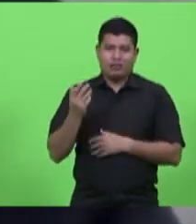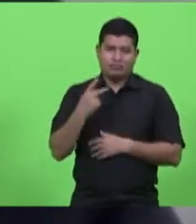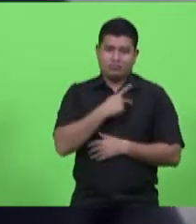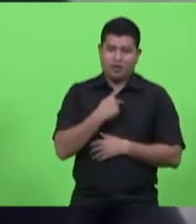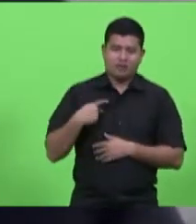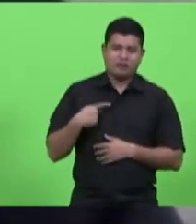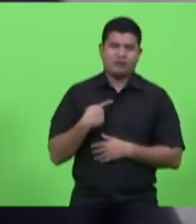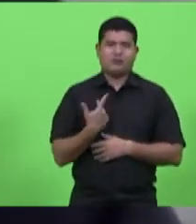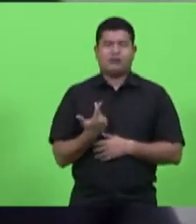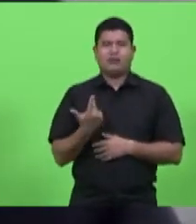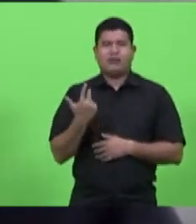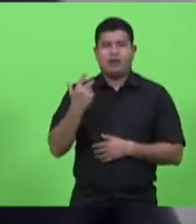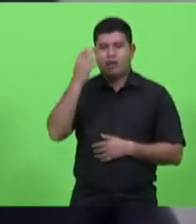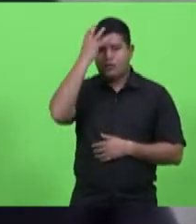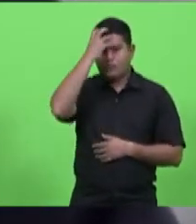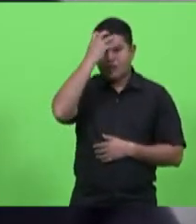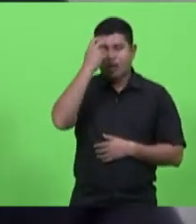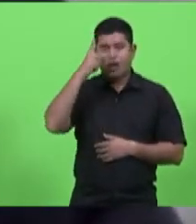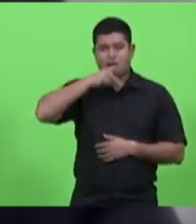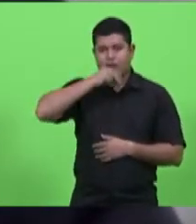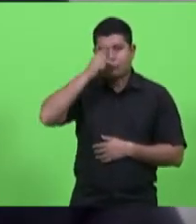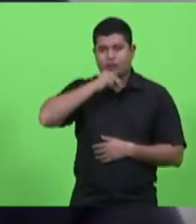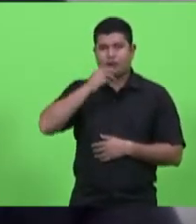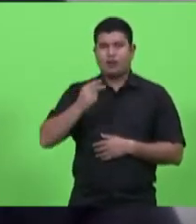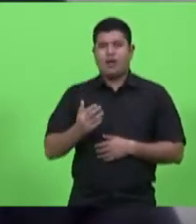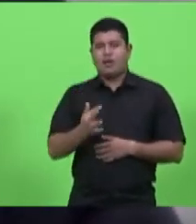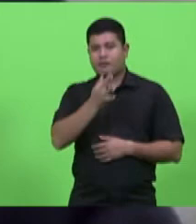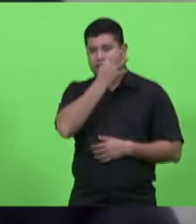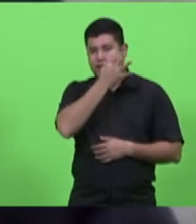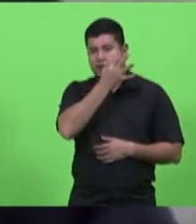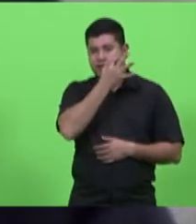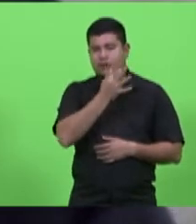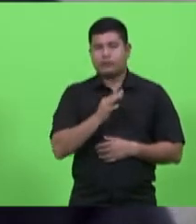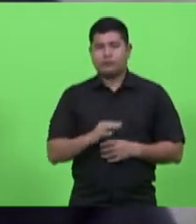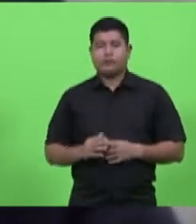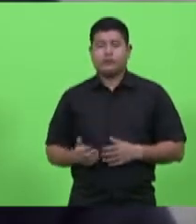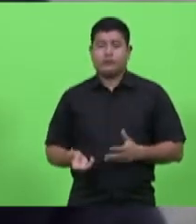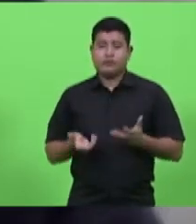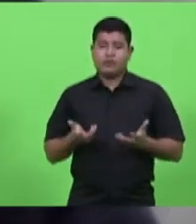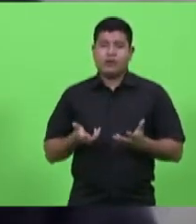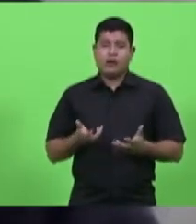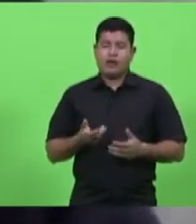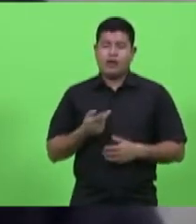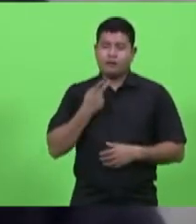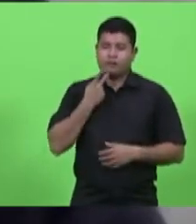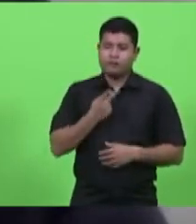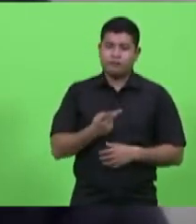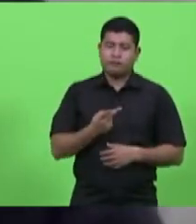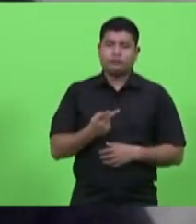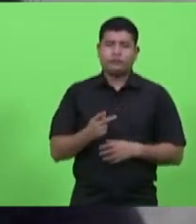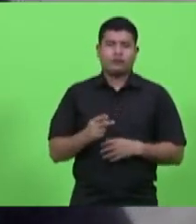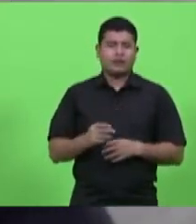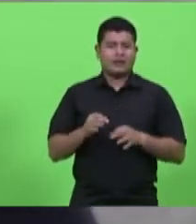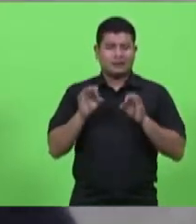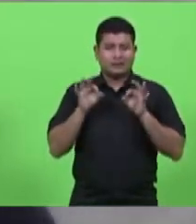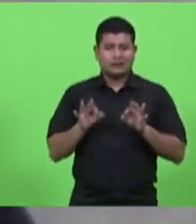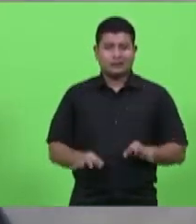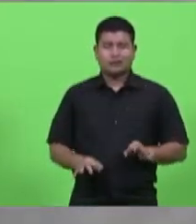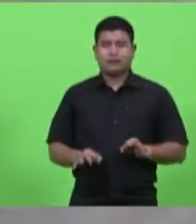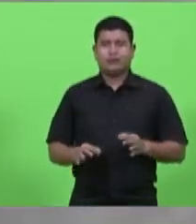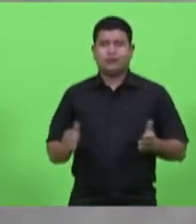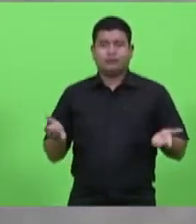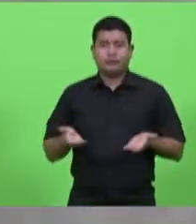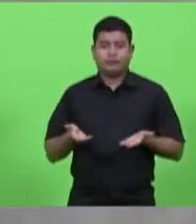Ismael, Fernando Kleme também, né? E quero dizer que nada mais justo do que agora